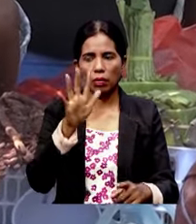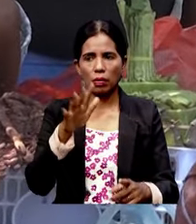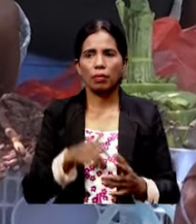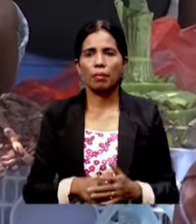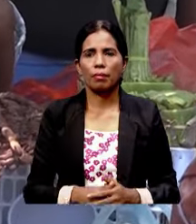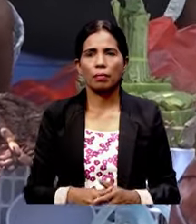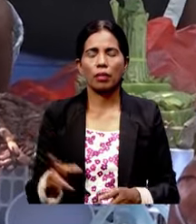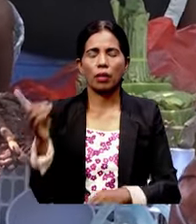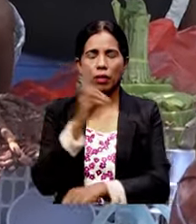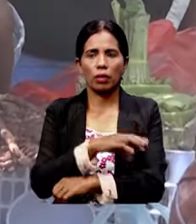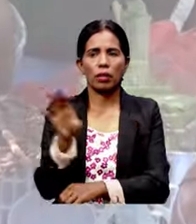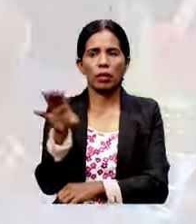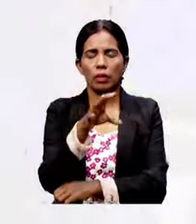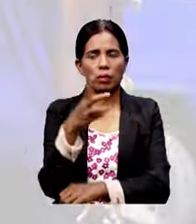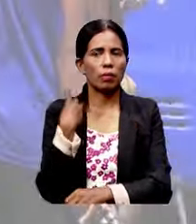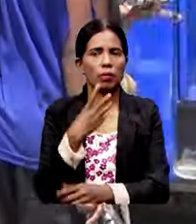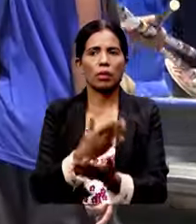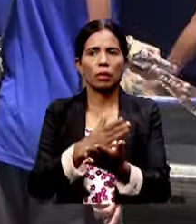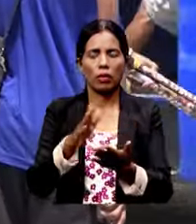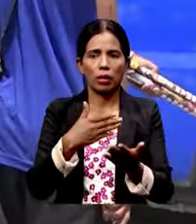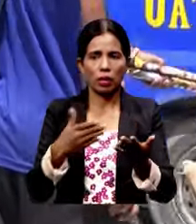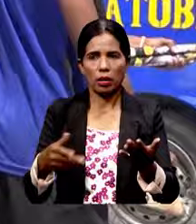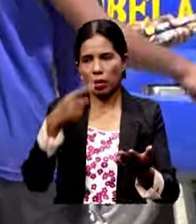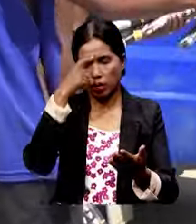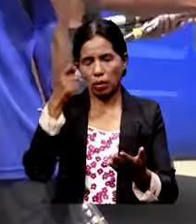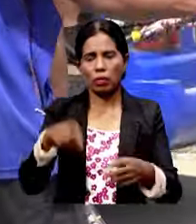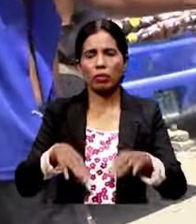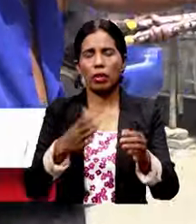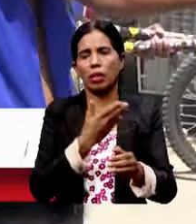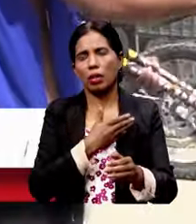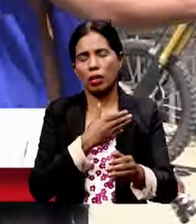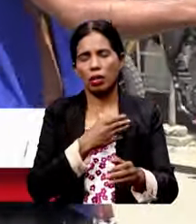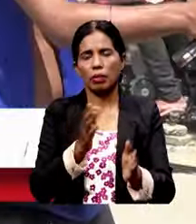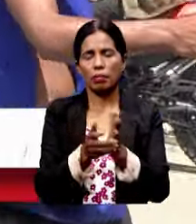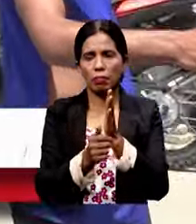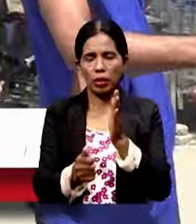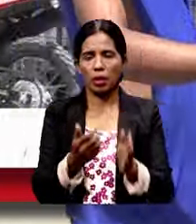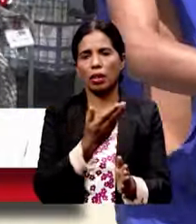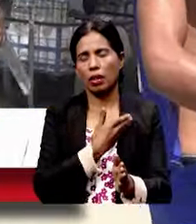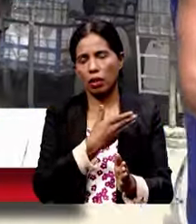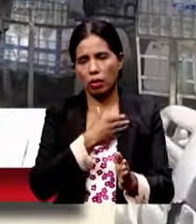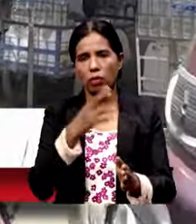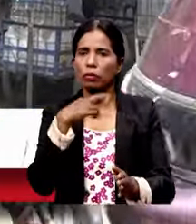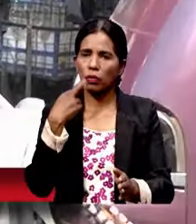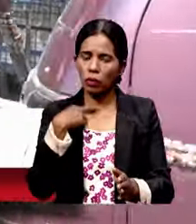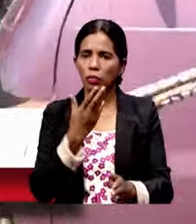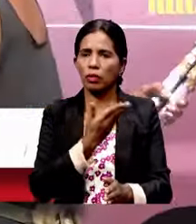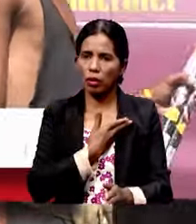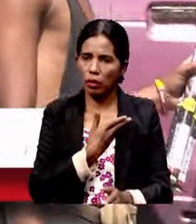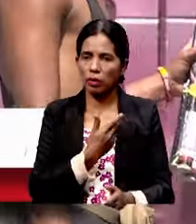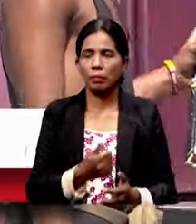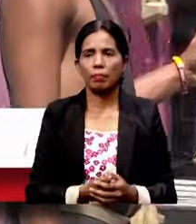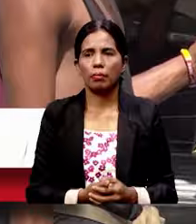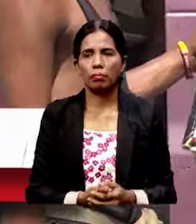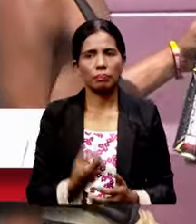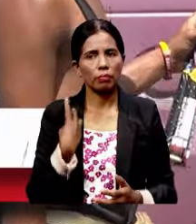Agora na tarde, né, a minha tola Sassan, só me lavei, Tamba Folha em Sae, minha mãe foi em carro, foi em carro no outro. Leva